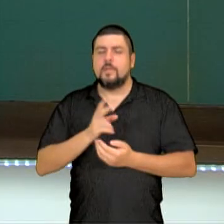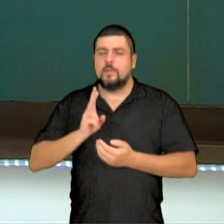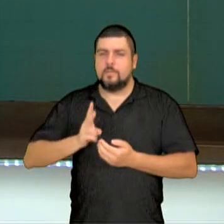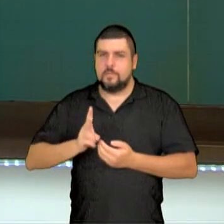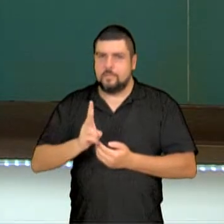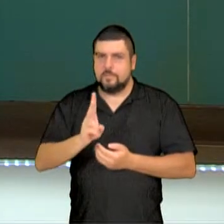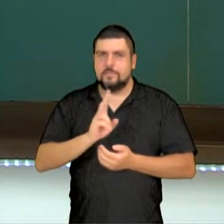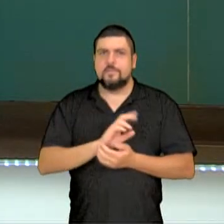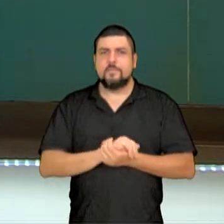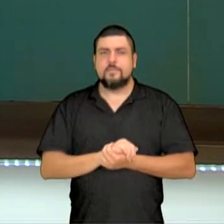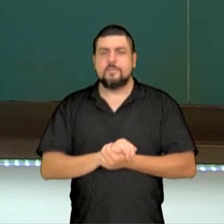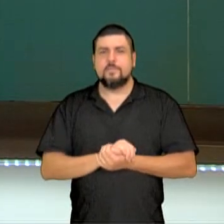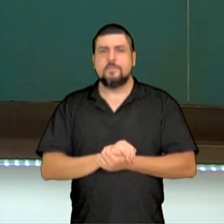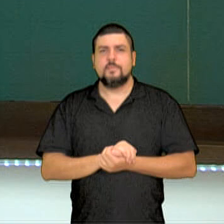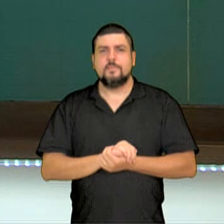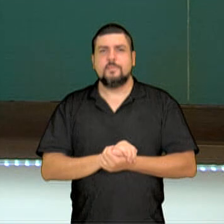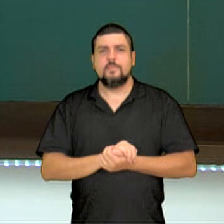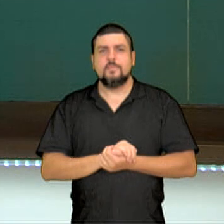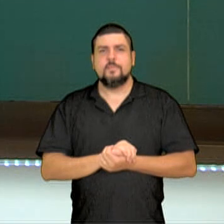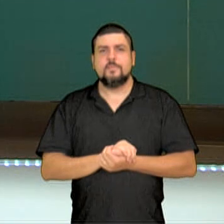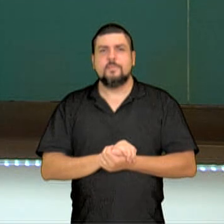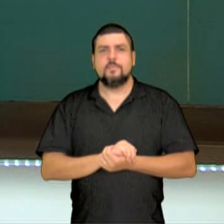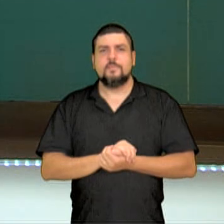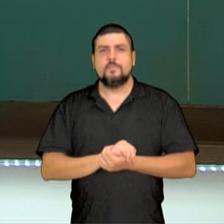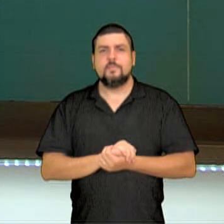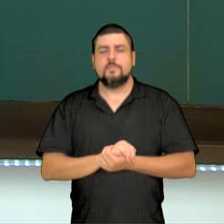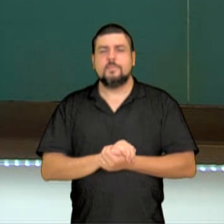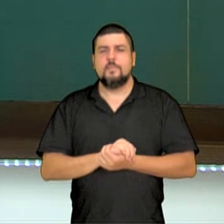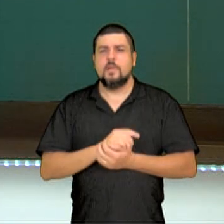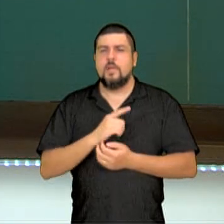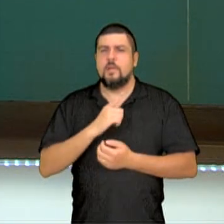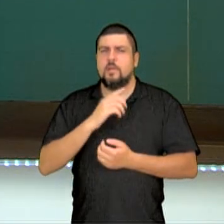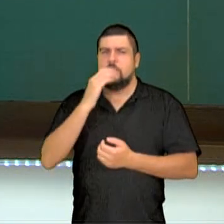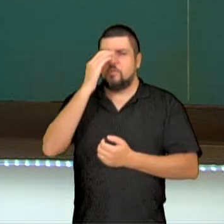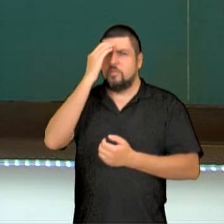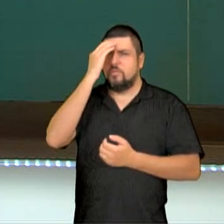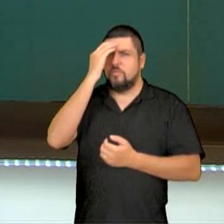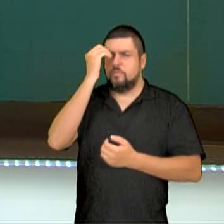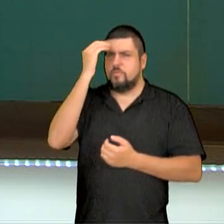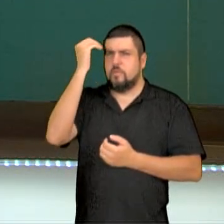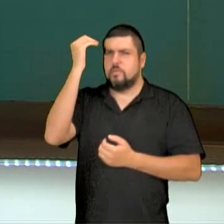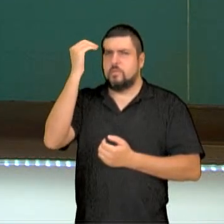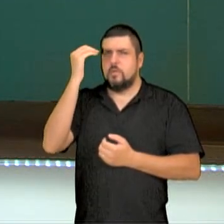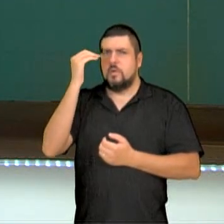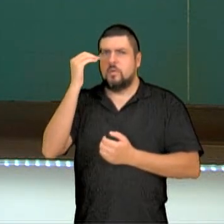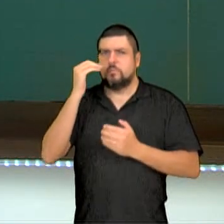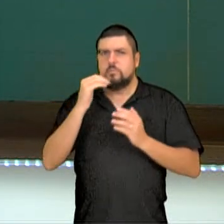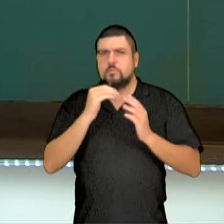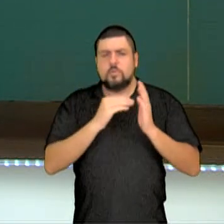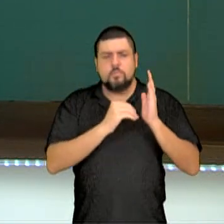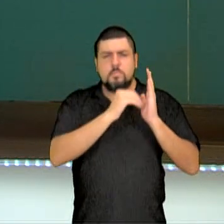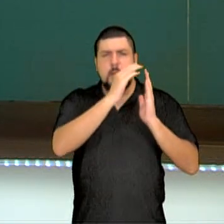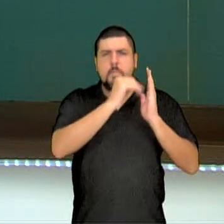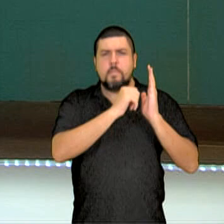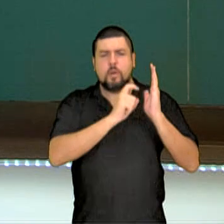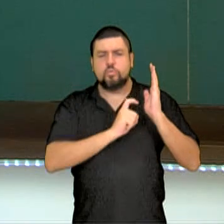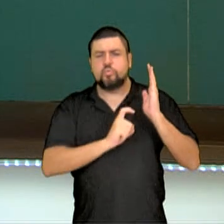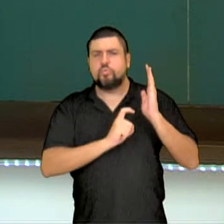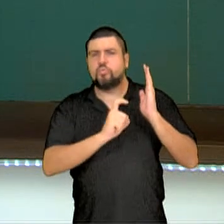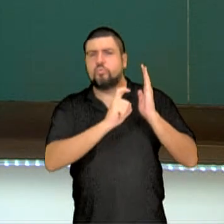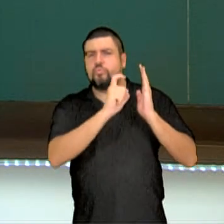continuidade então. Trouxe um grafiteiro muito conhecido, não só no nosso país, ele é conhecido no mundo